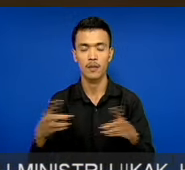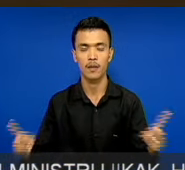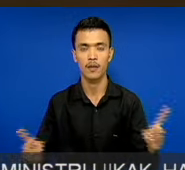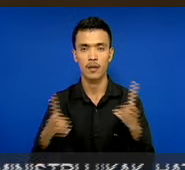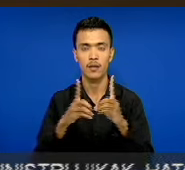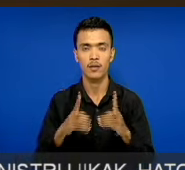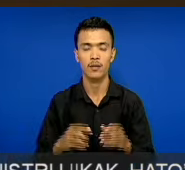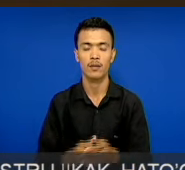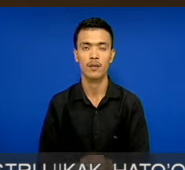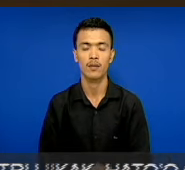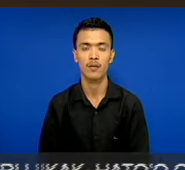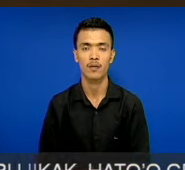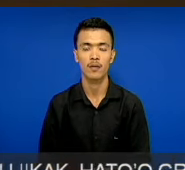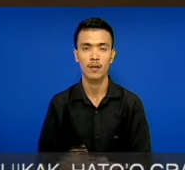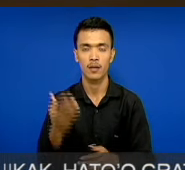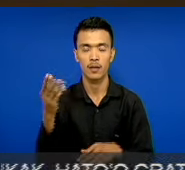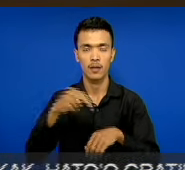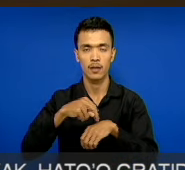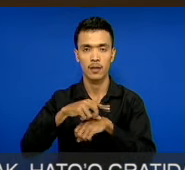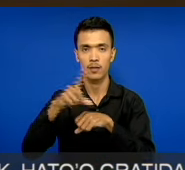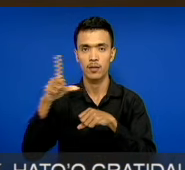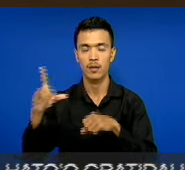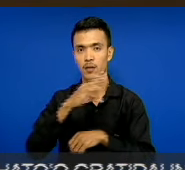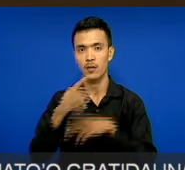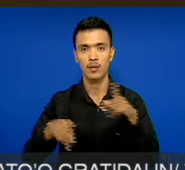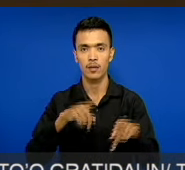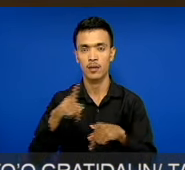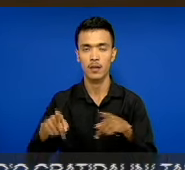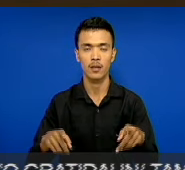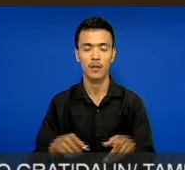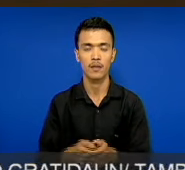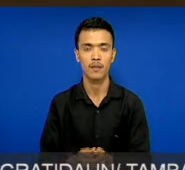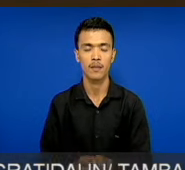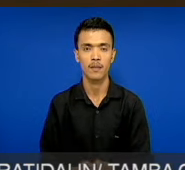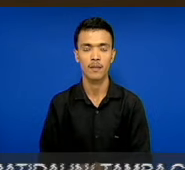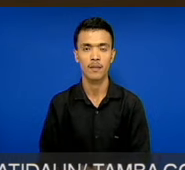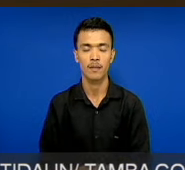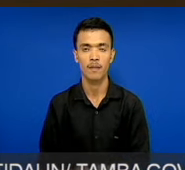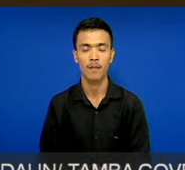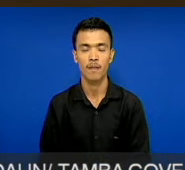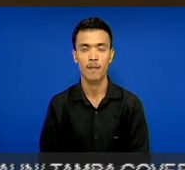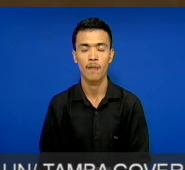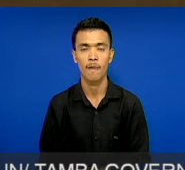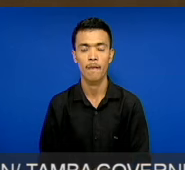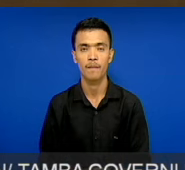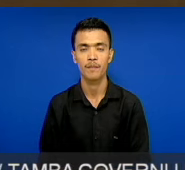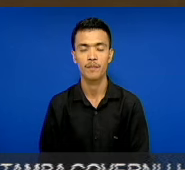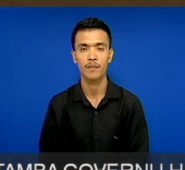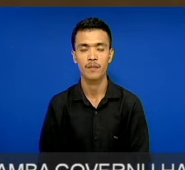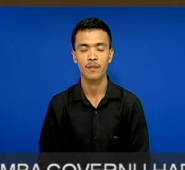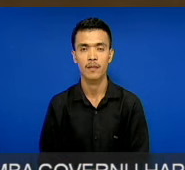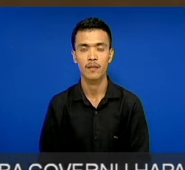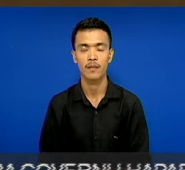que devem ser desígnios nacionais de sociedades mais igualitárias e justas. Neste dia,